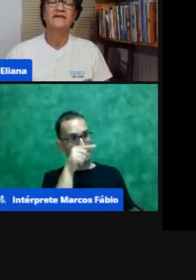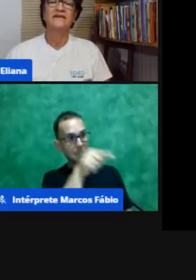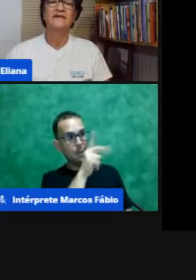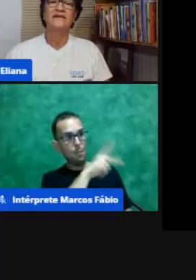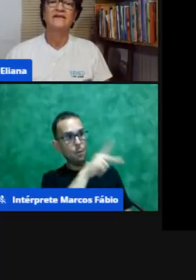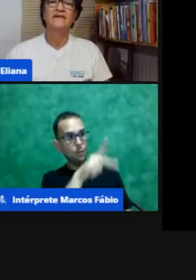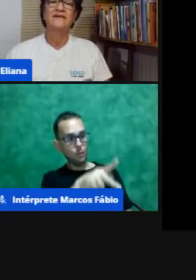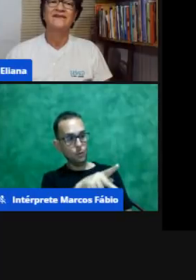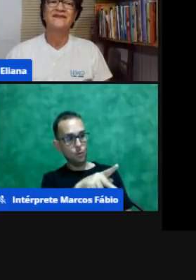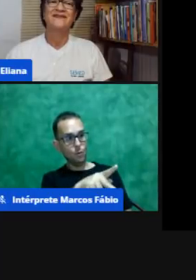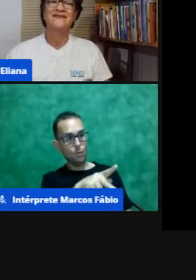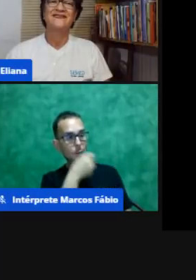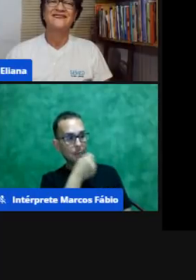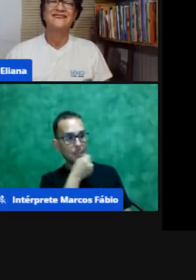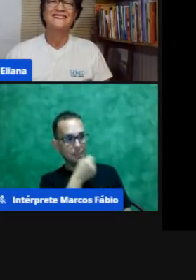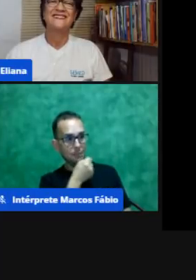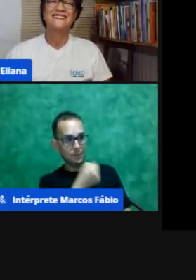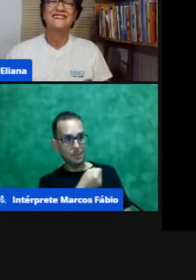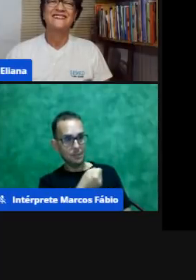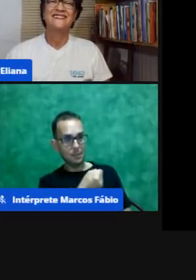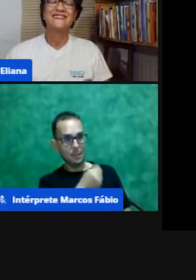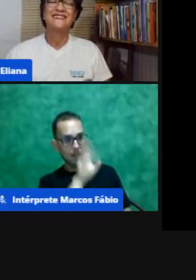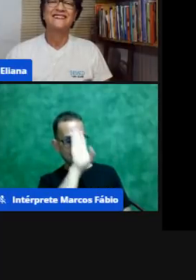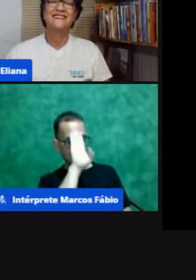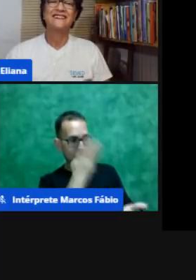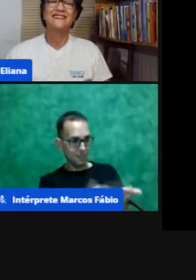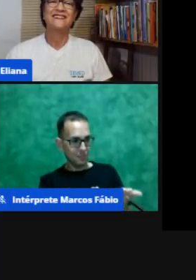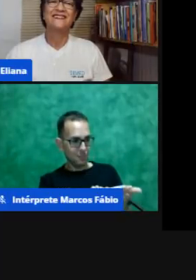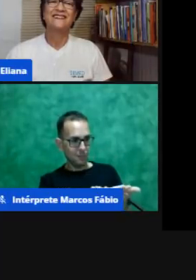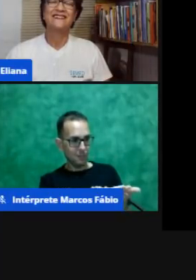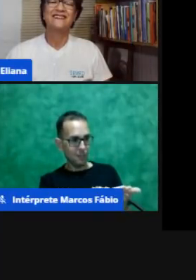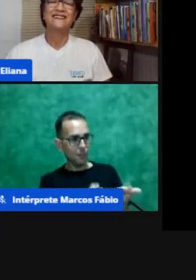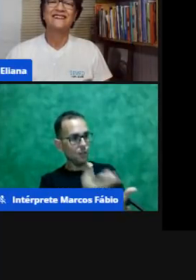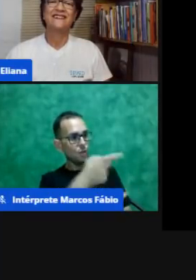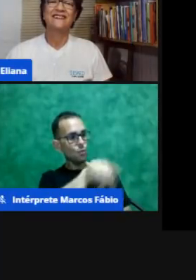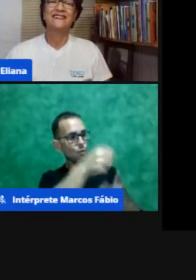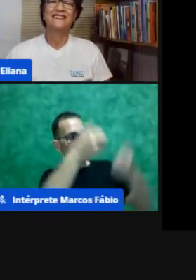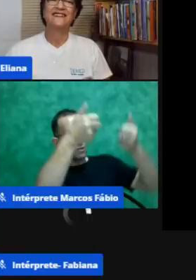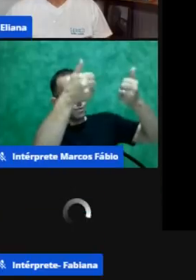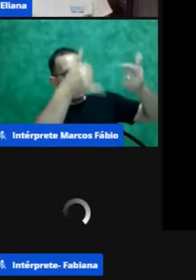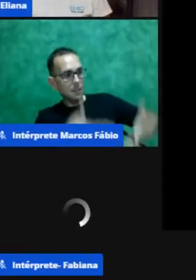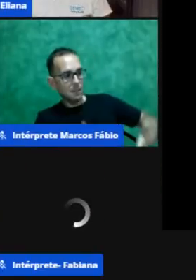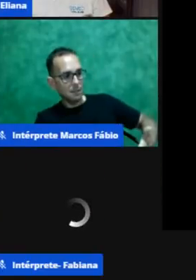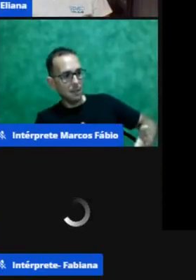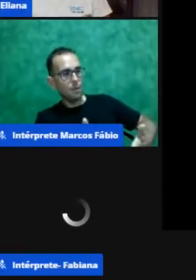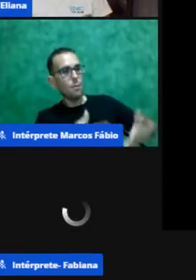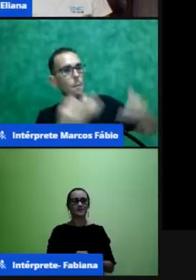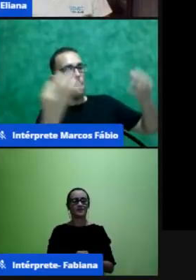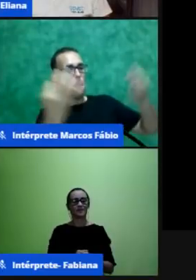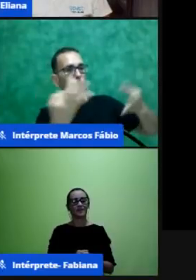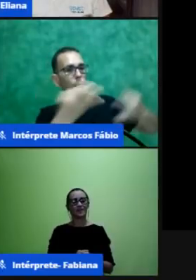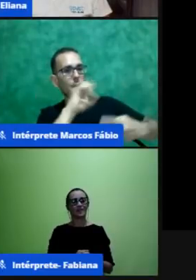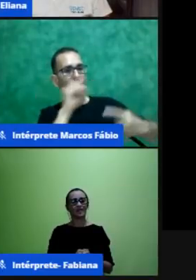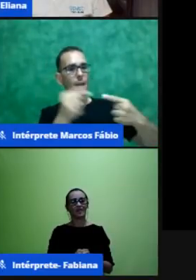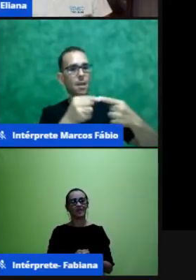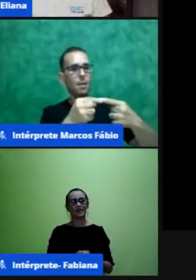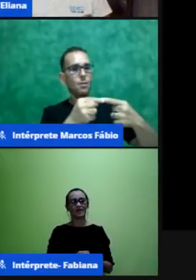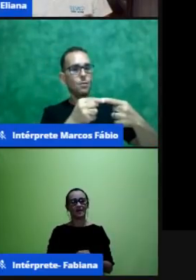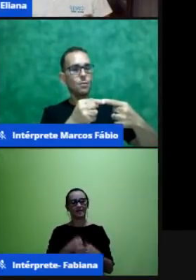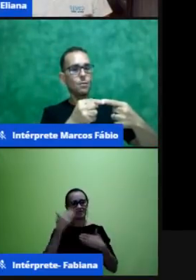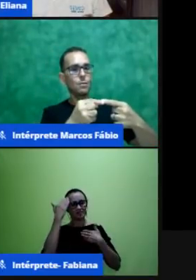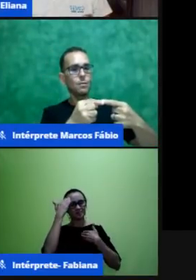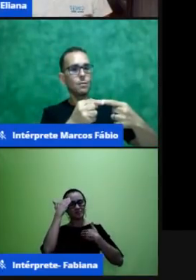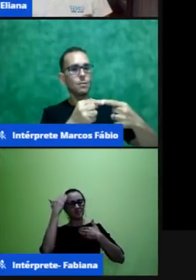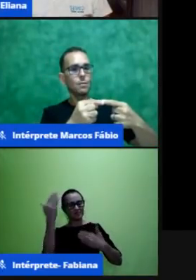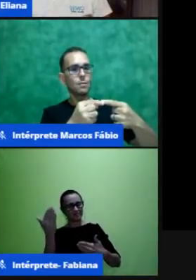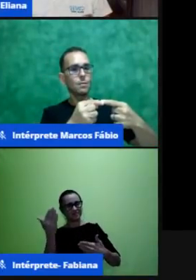professor, pela entrevista. Acredito que os seus esclarecimentos foram pertinentes àqueles que estão nos